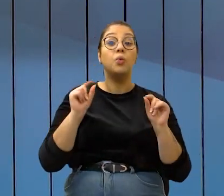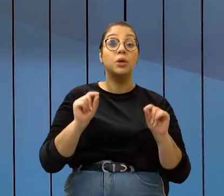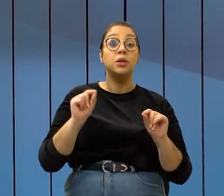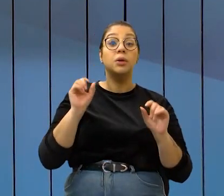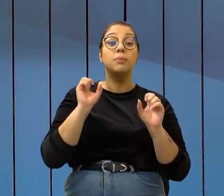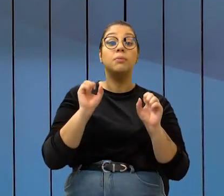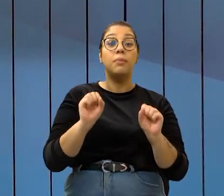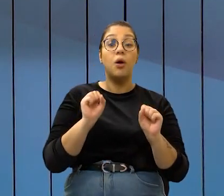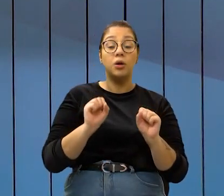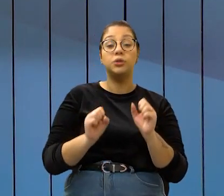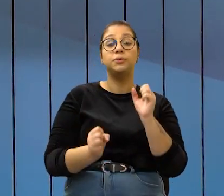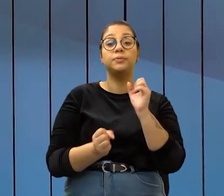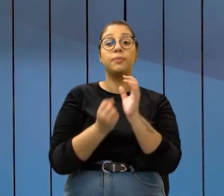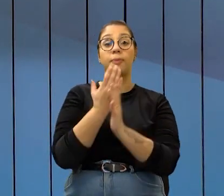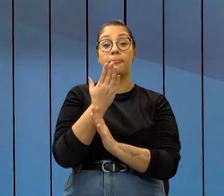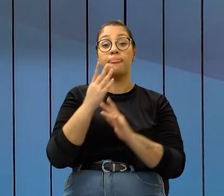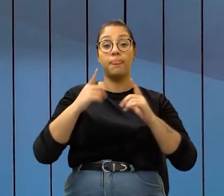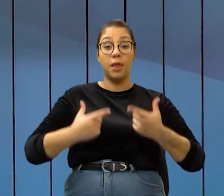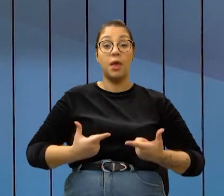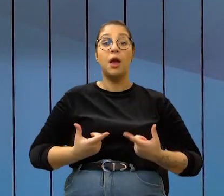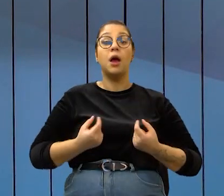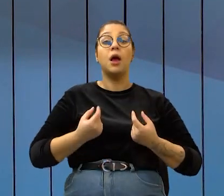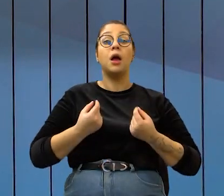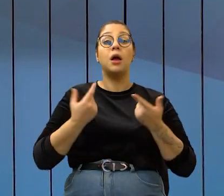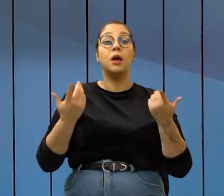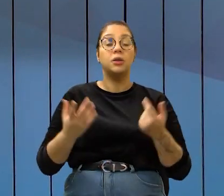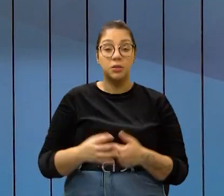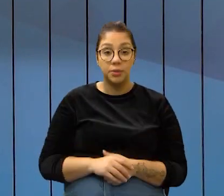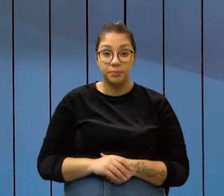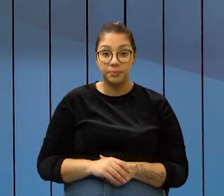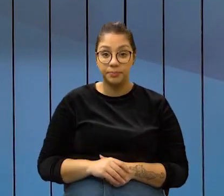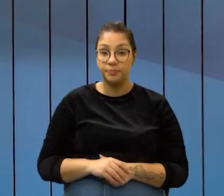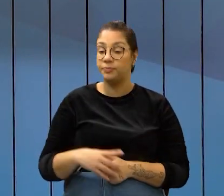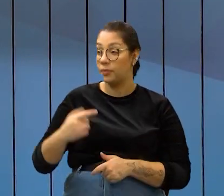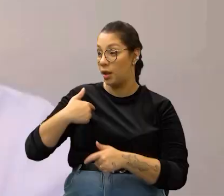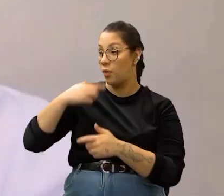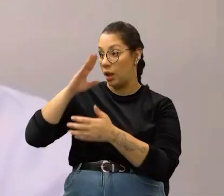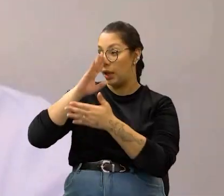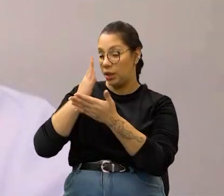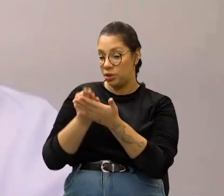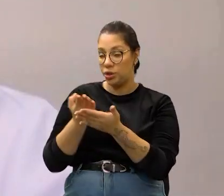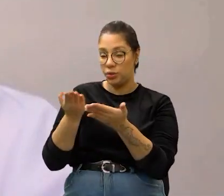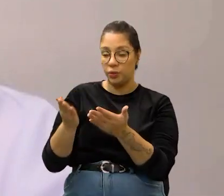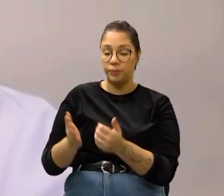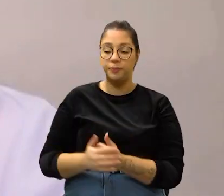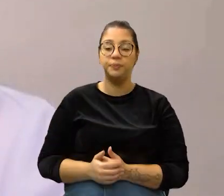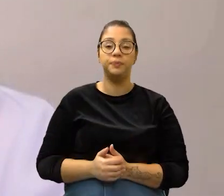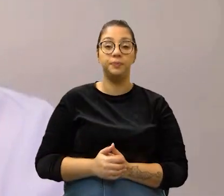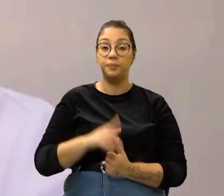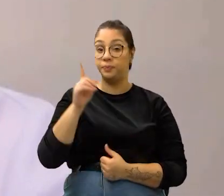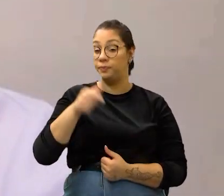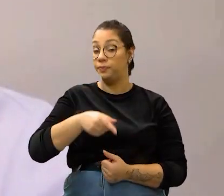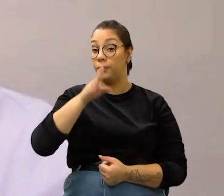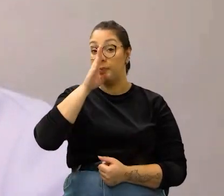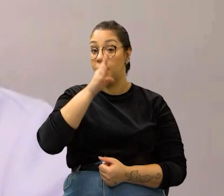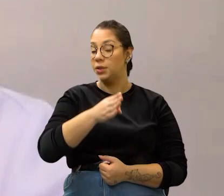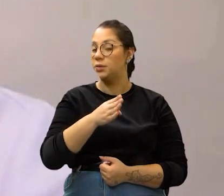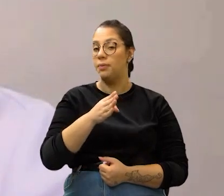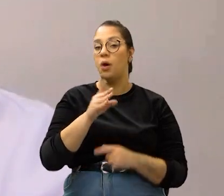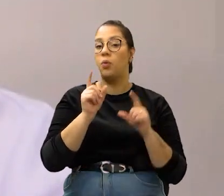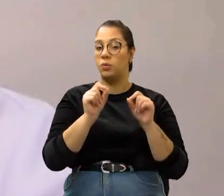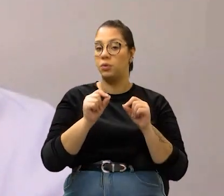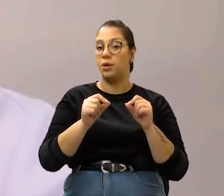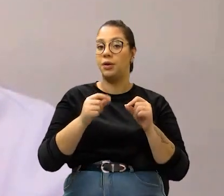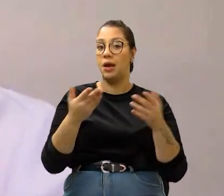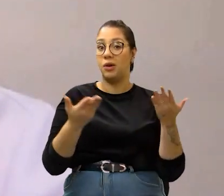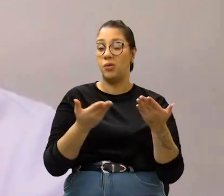que pode levar aí a esse câncer? Eu acredito que aí é o principal ponto